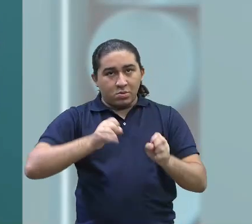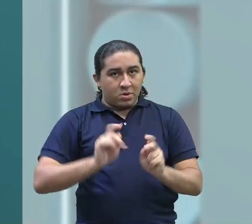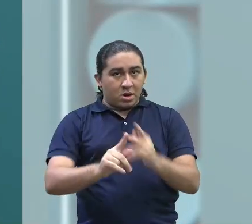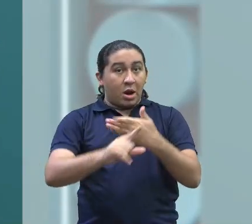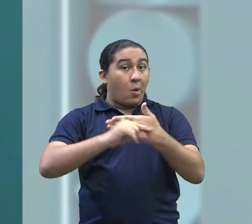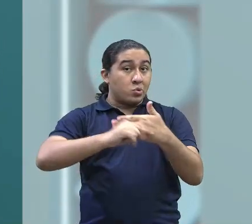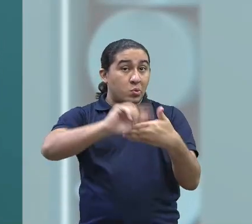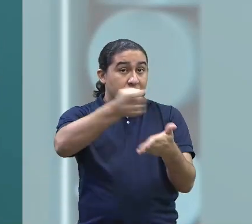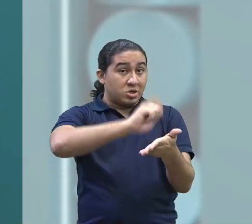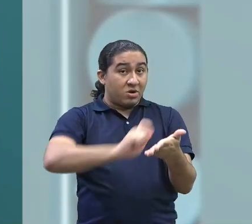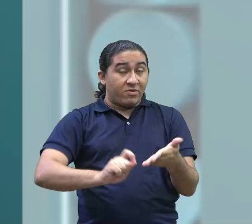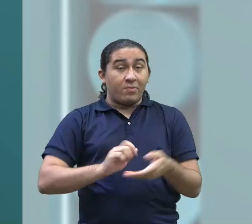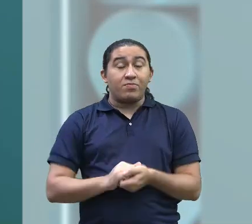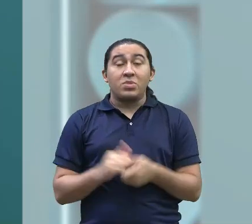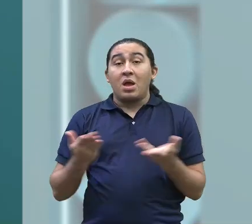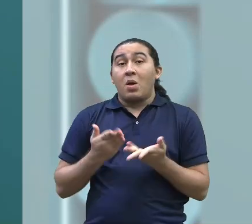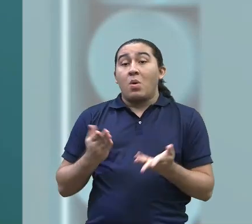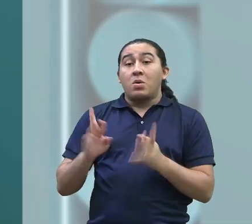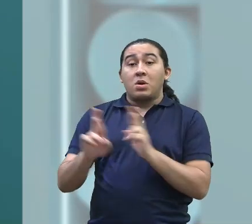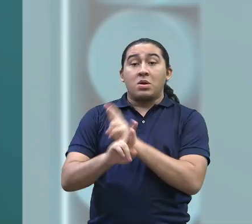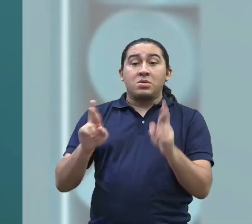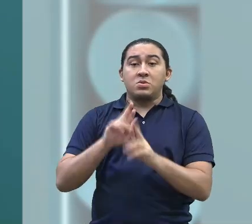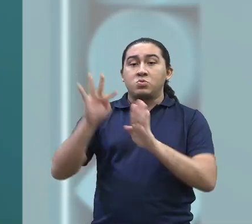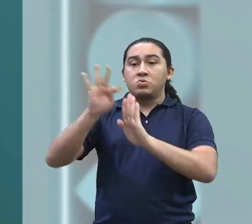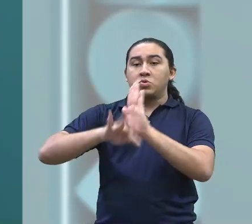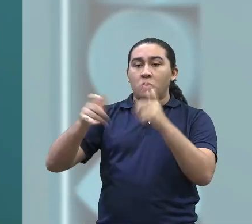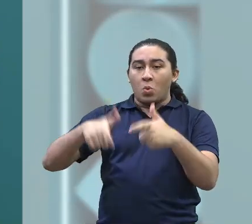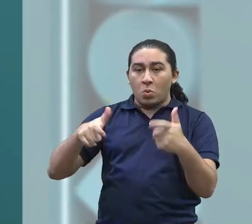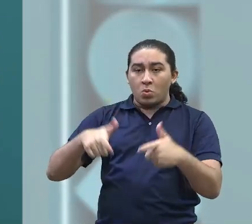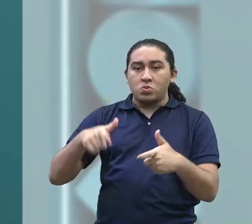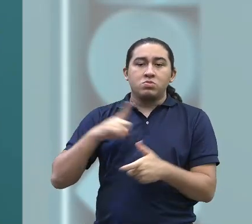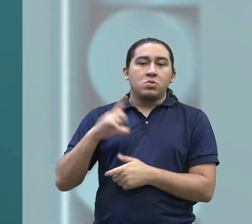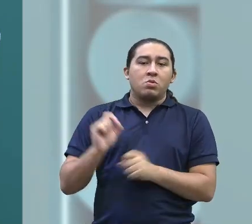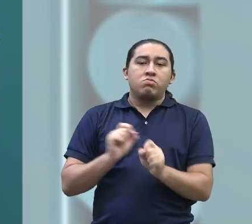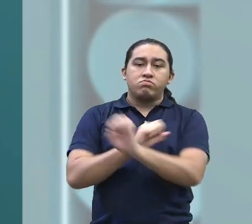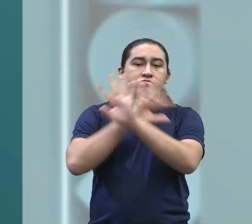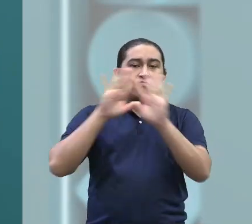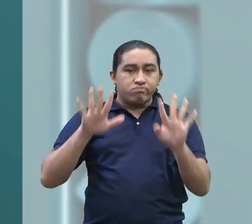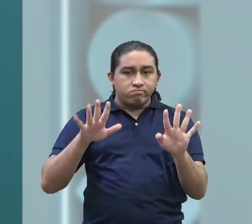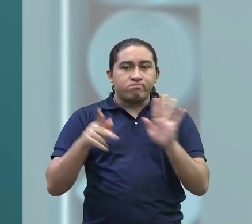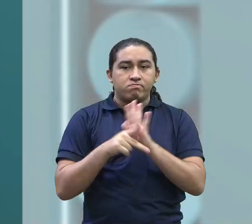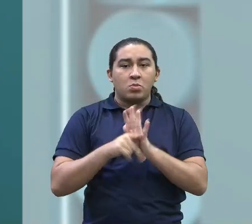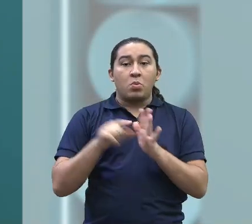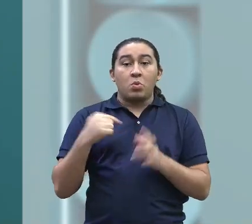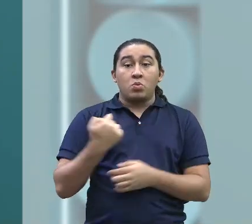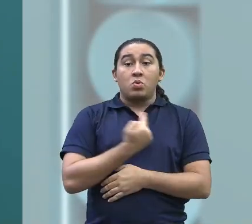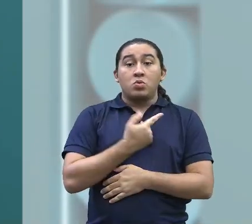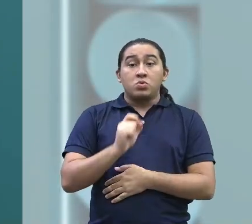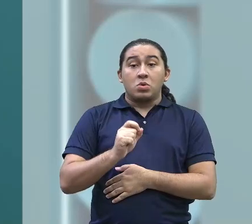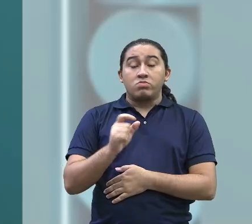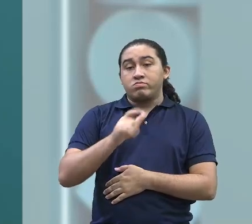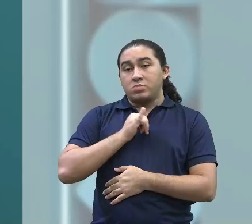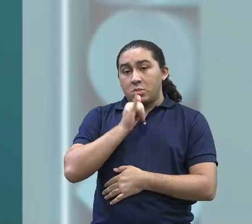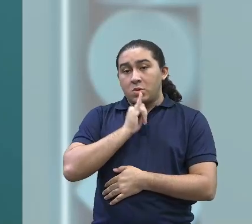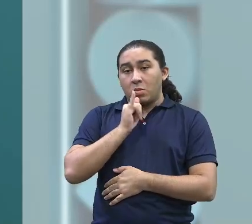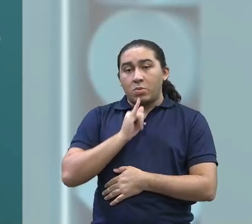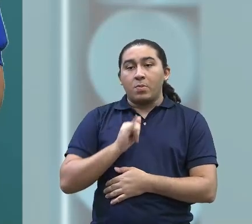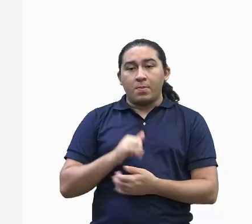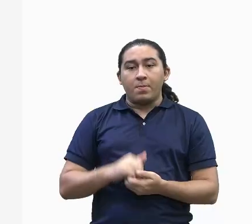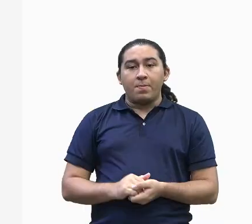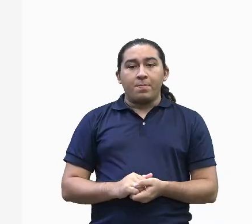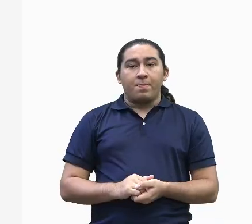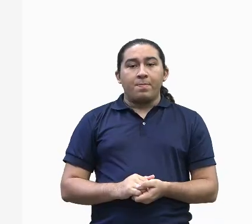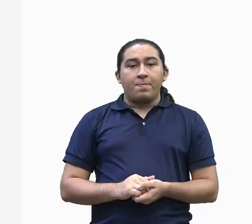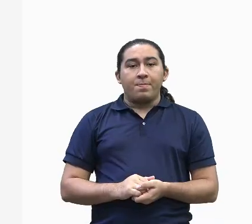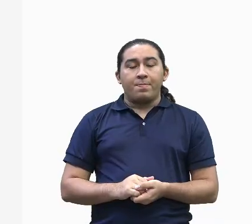ver a intertextualidade aí mais explícita no nosso exemplo de